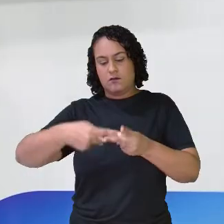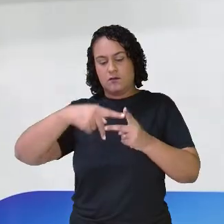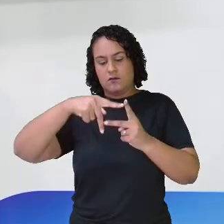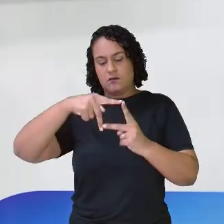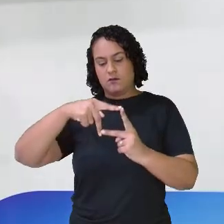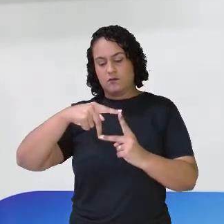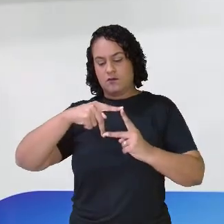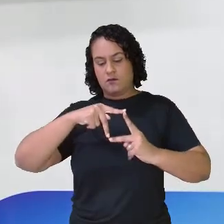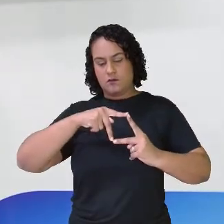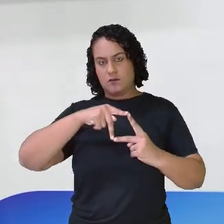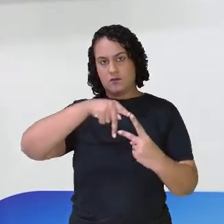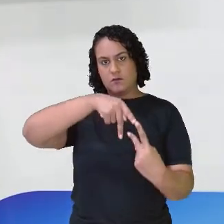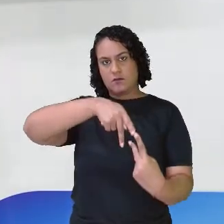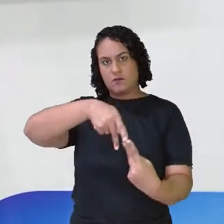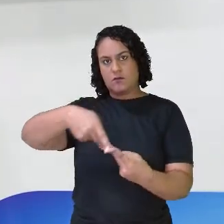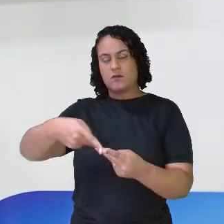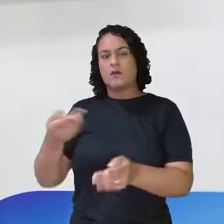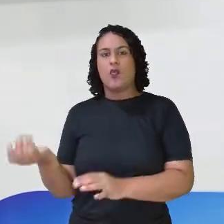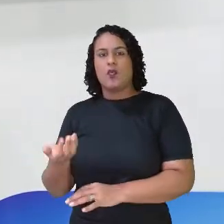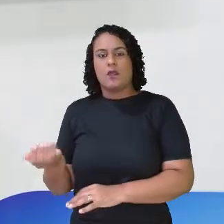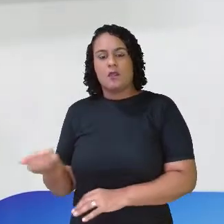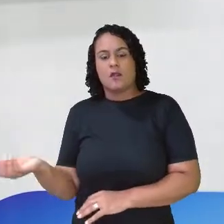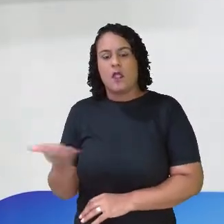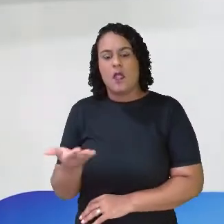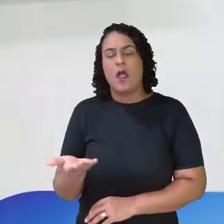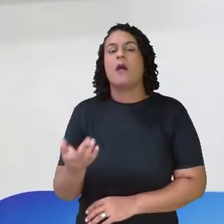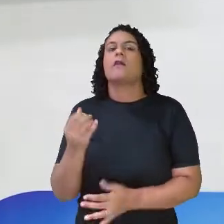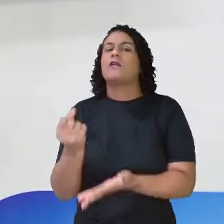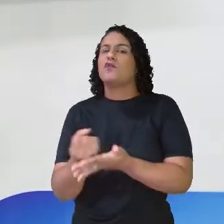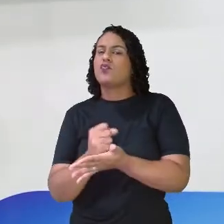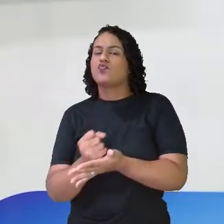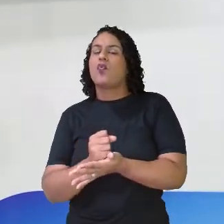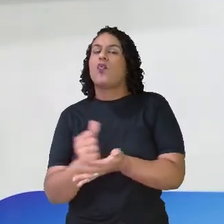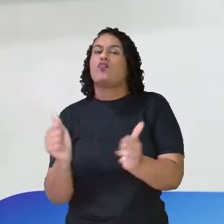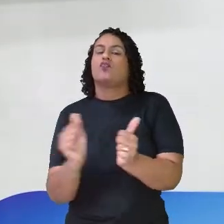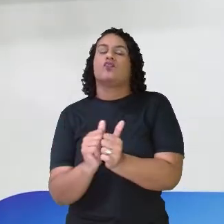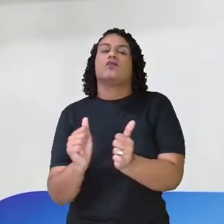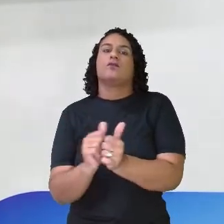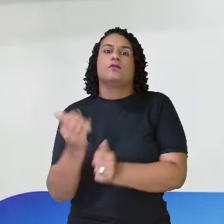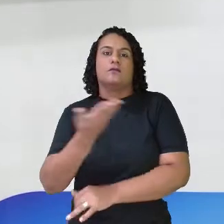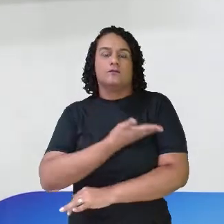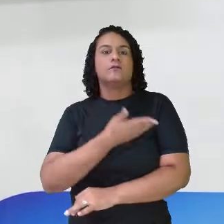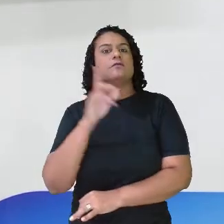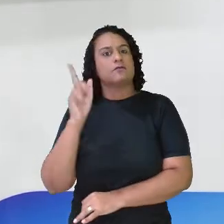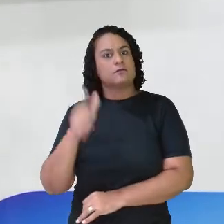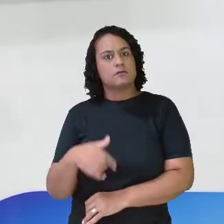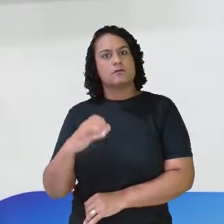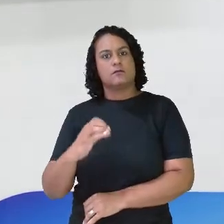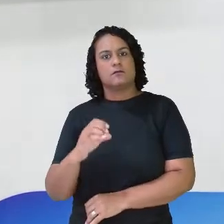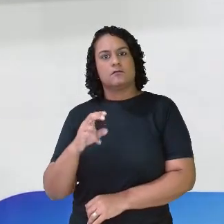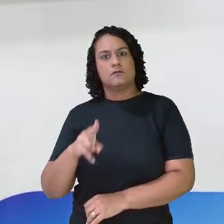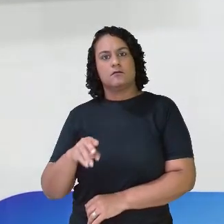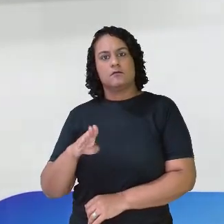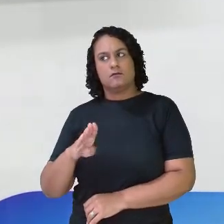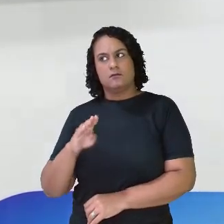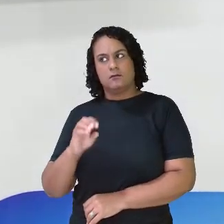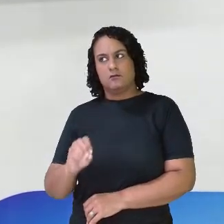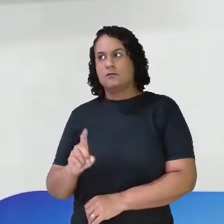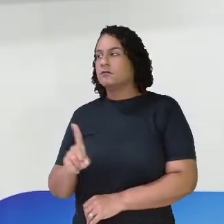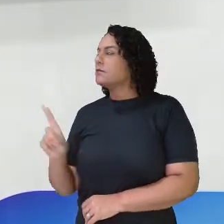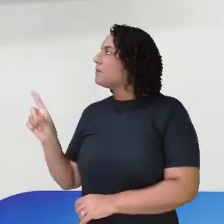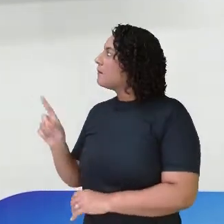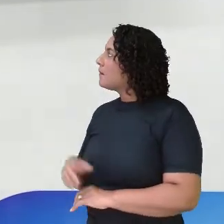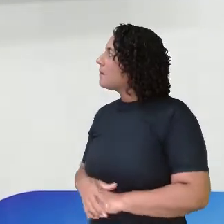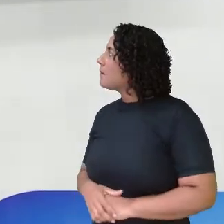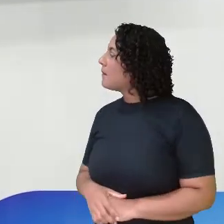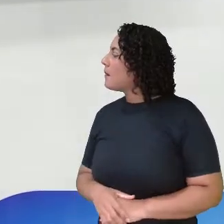que você joga na escola, joga com seus amigos, aquele dadinho é um cubo. Olha